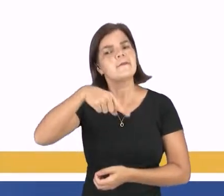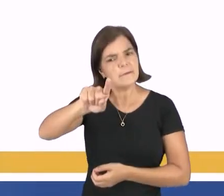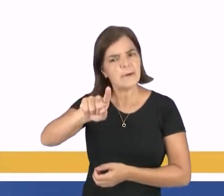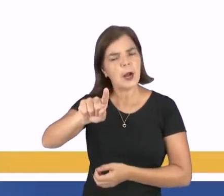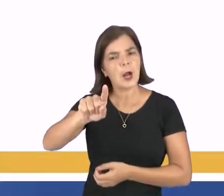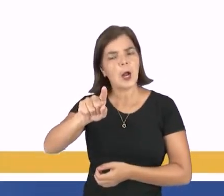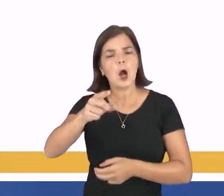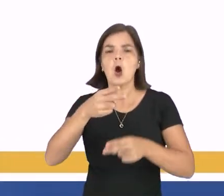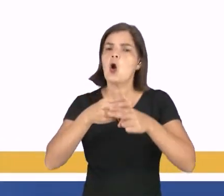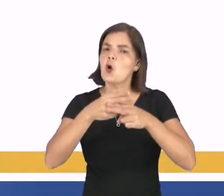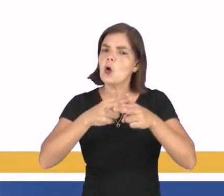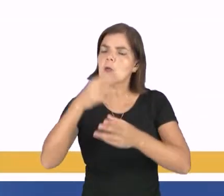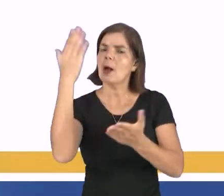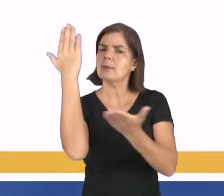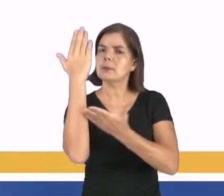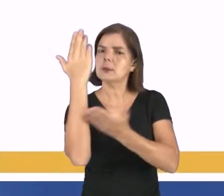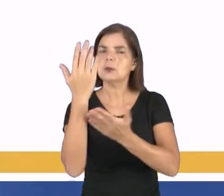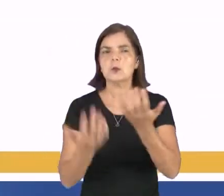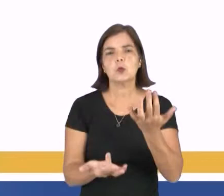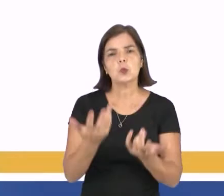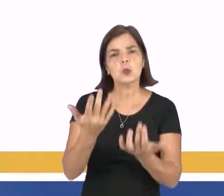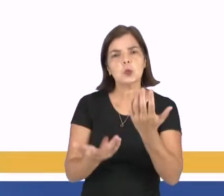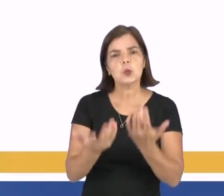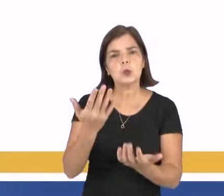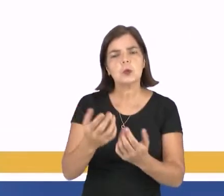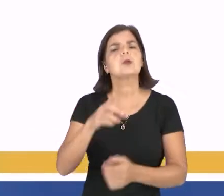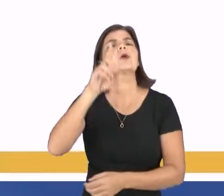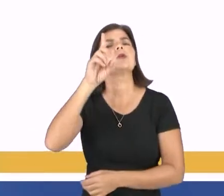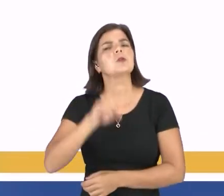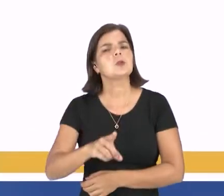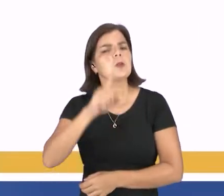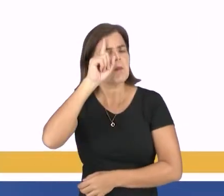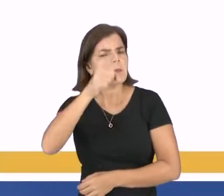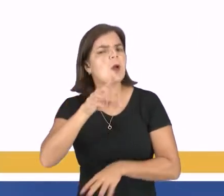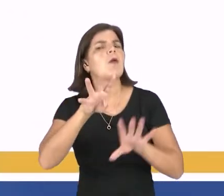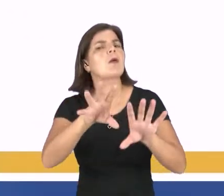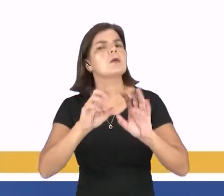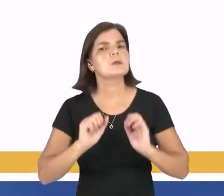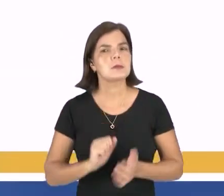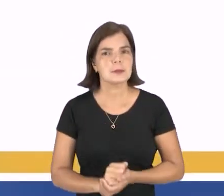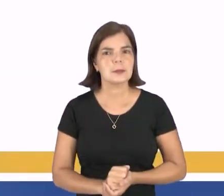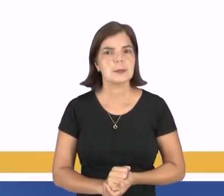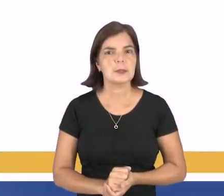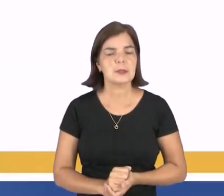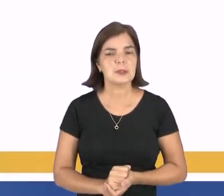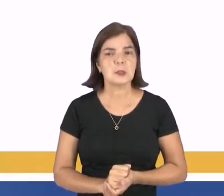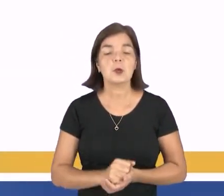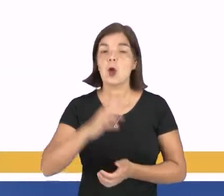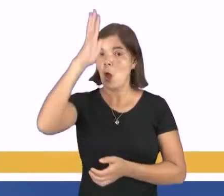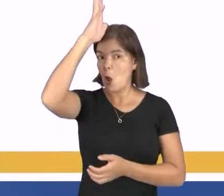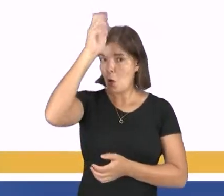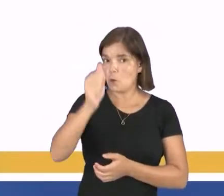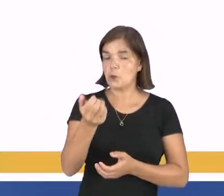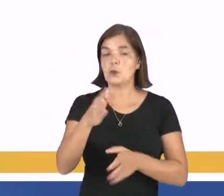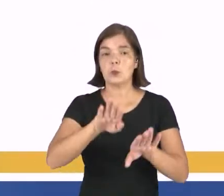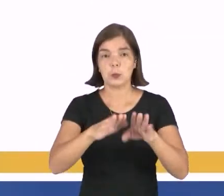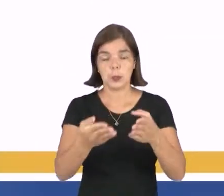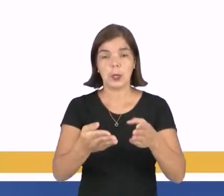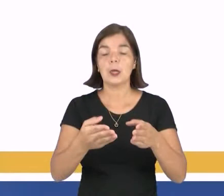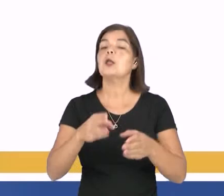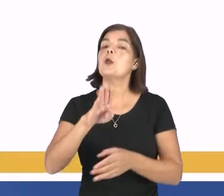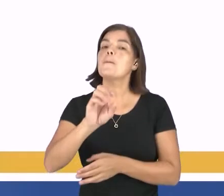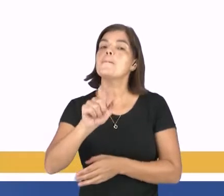madeira para o fogo o que lhe dá o direito de me dar ordens assim frango assado e Bolinhos para